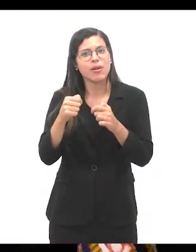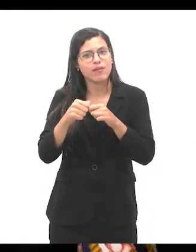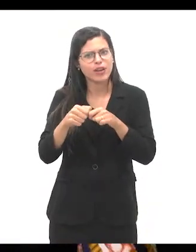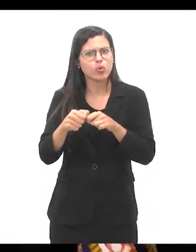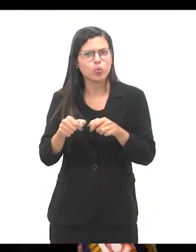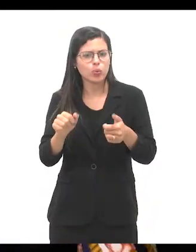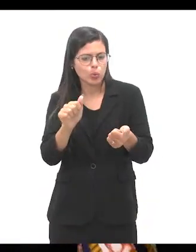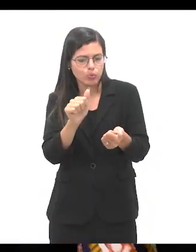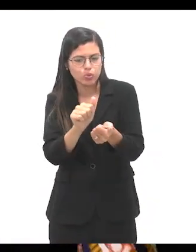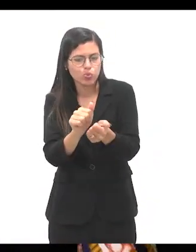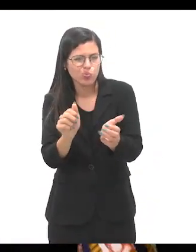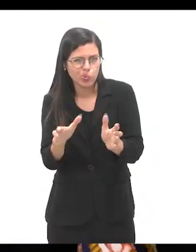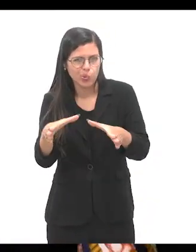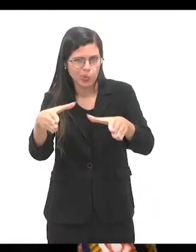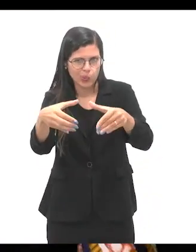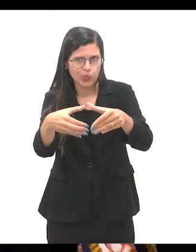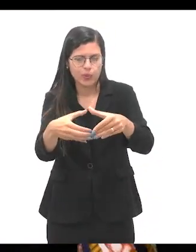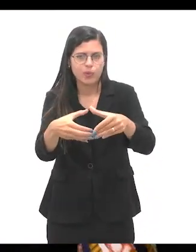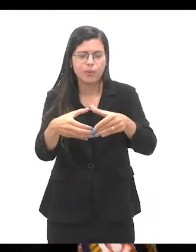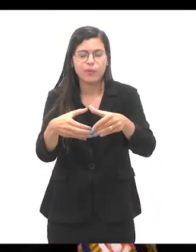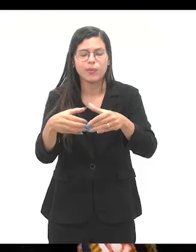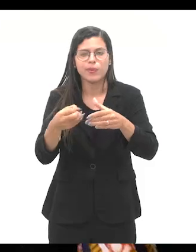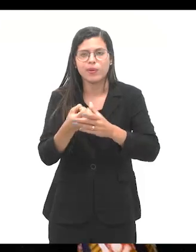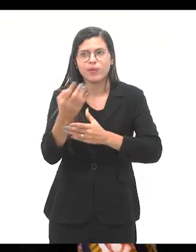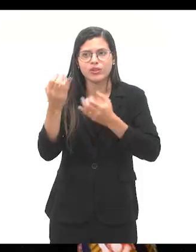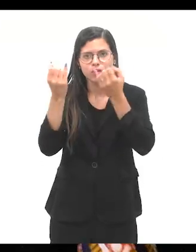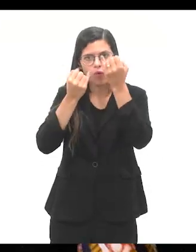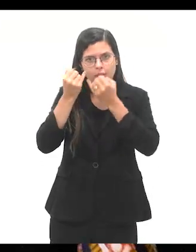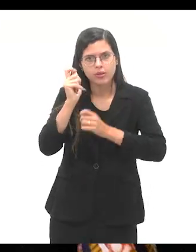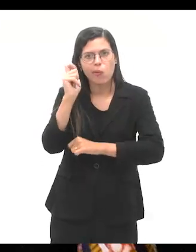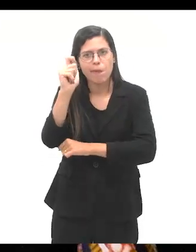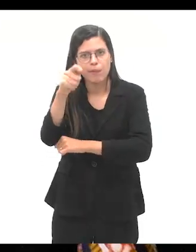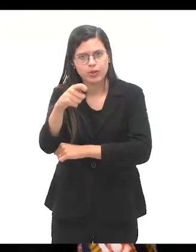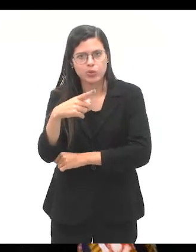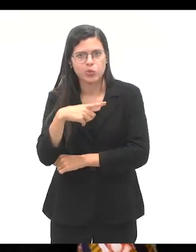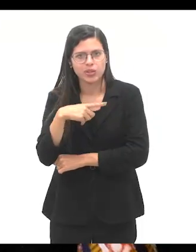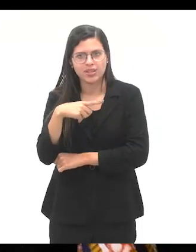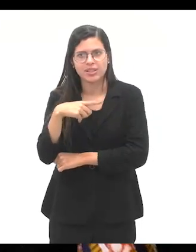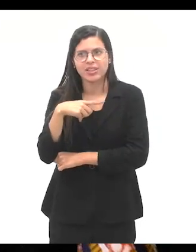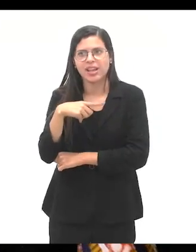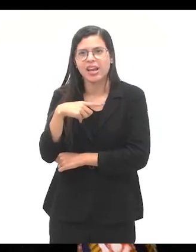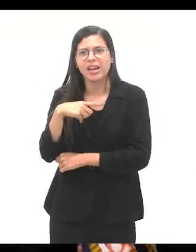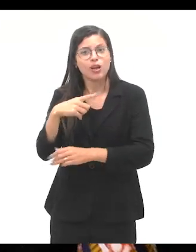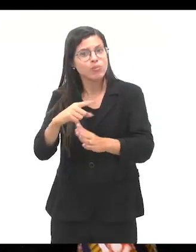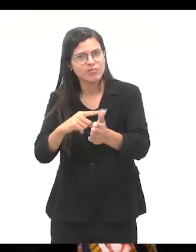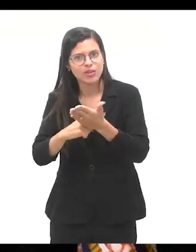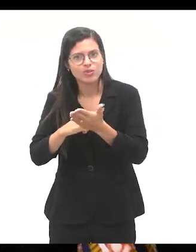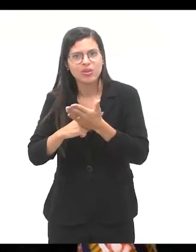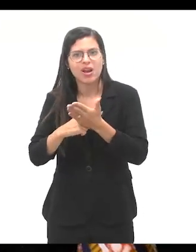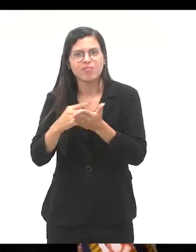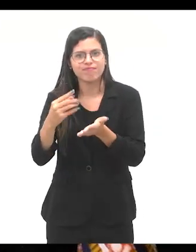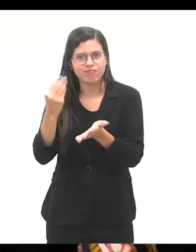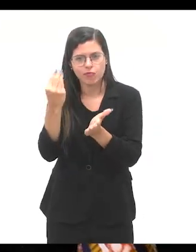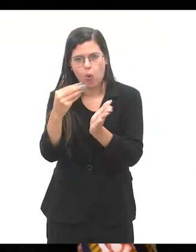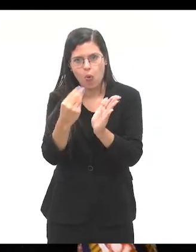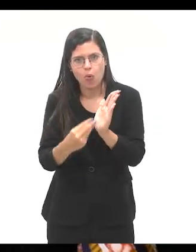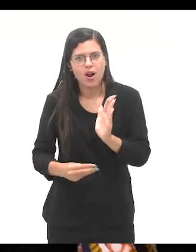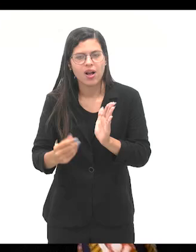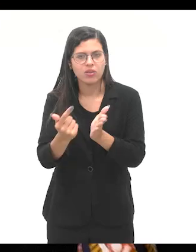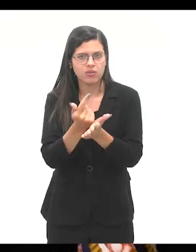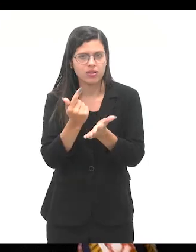muito feito em conjunto, né? A quantidade de informação que eles têm e colocaram aqui é